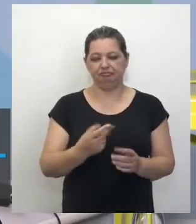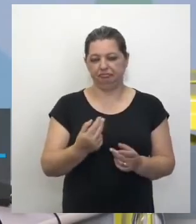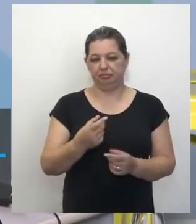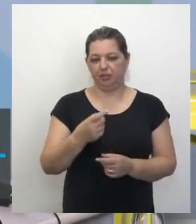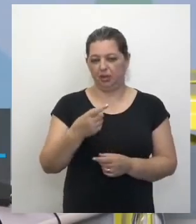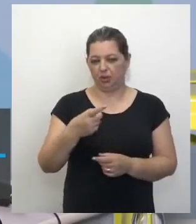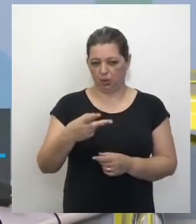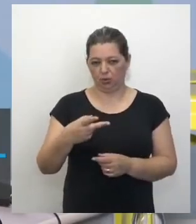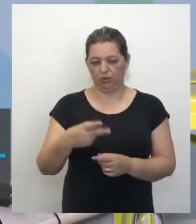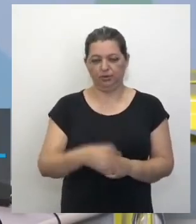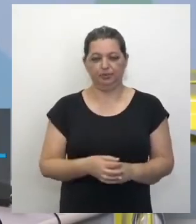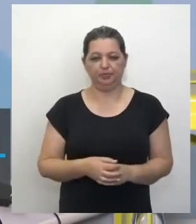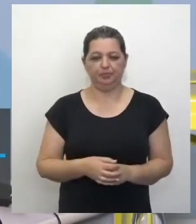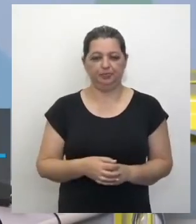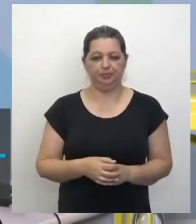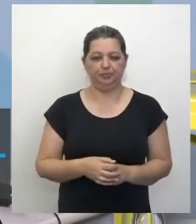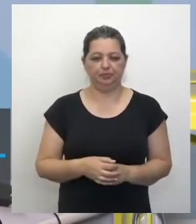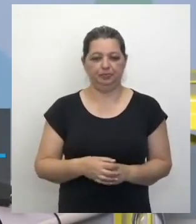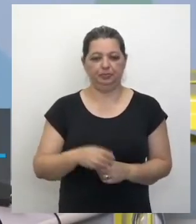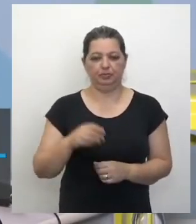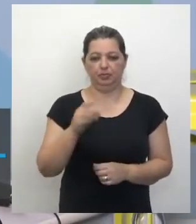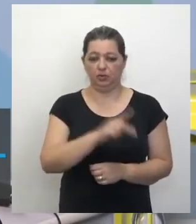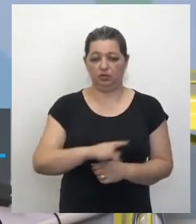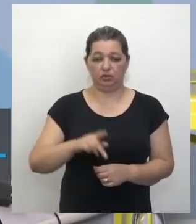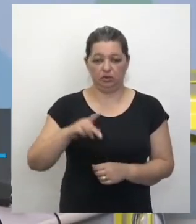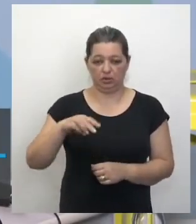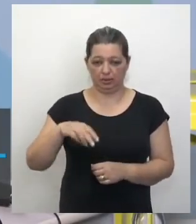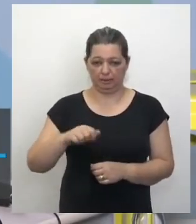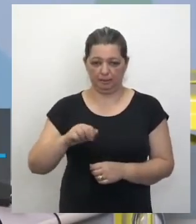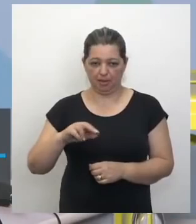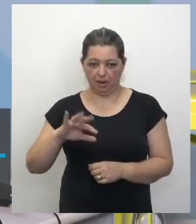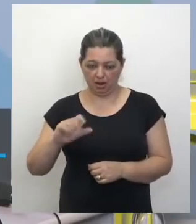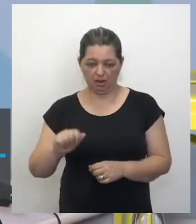também tenho a professora Maria Ângela, tá? Tá aqui com